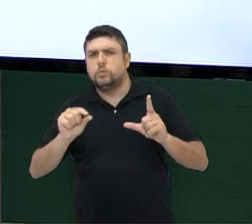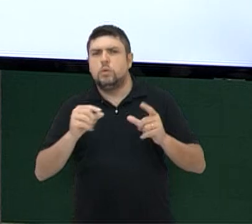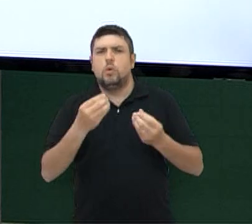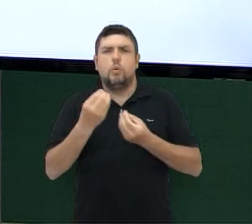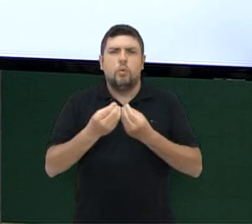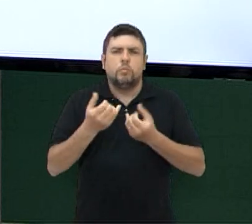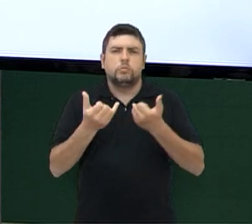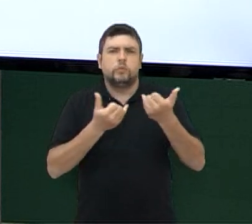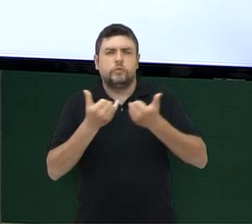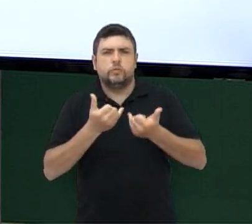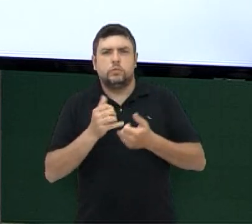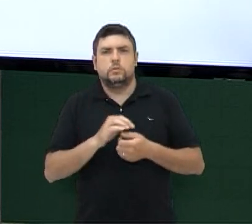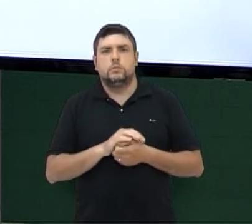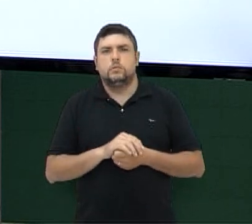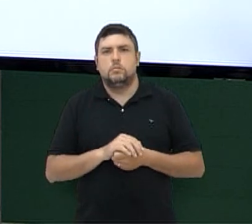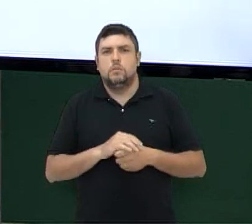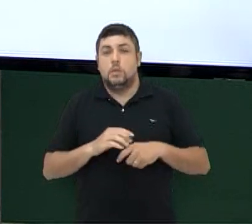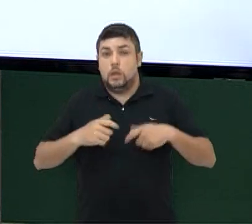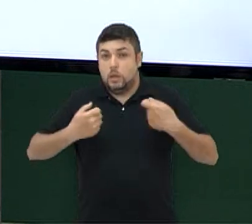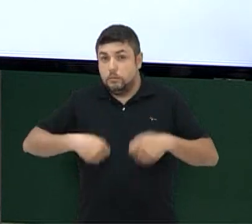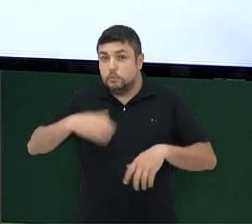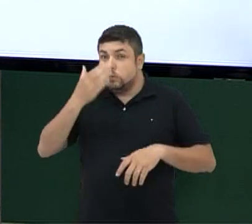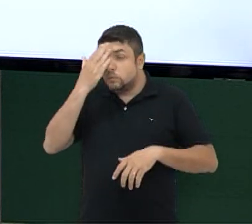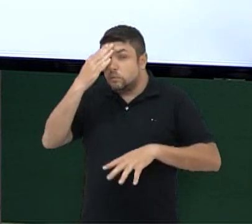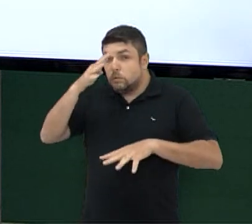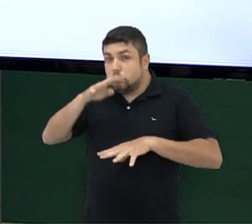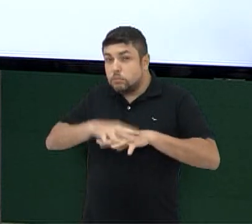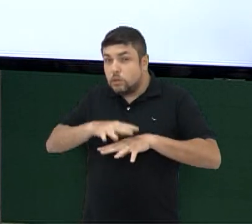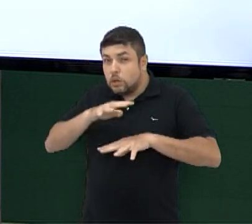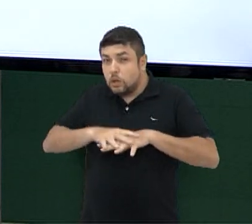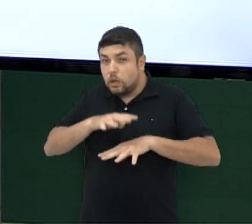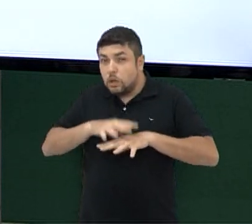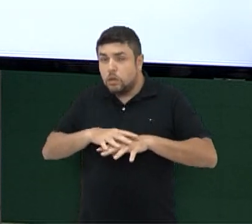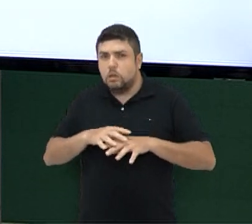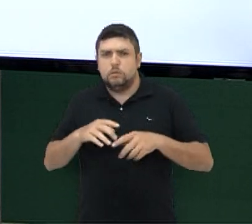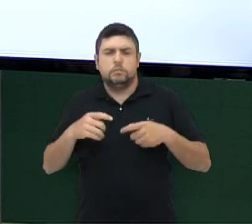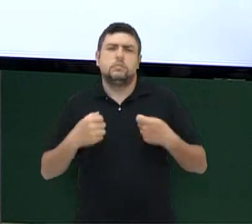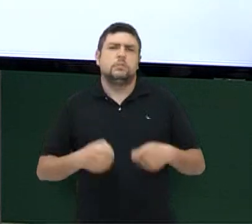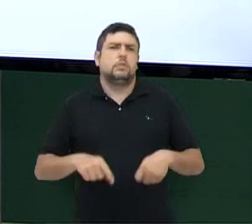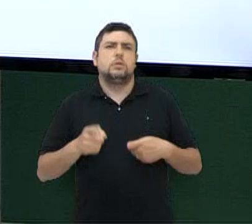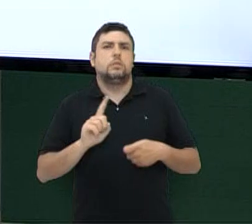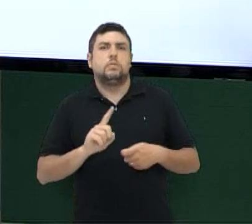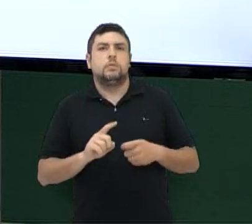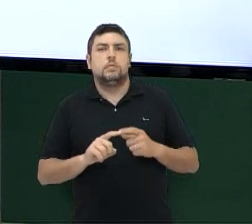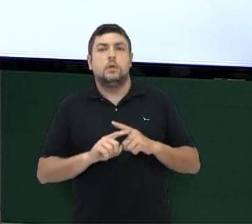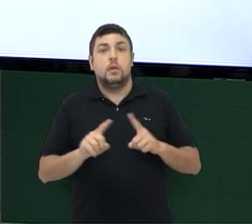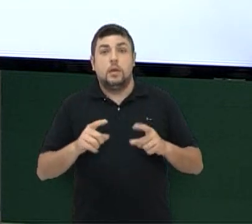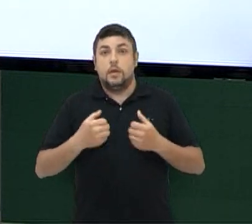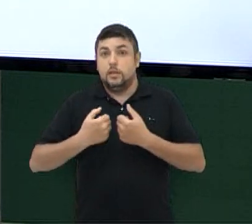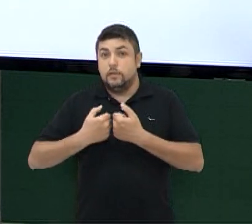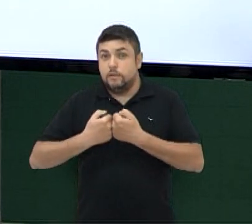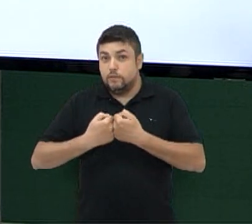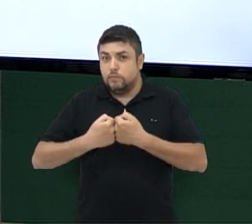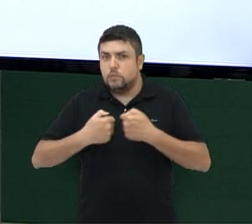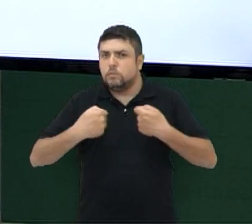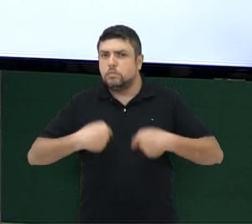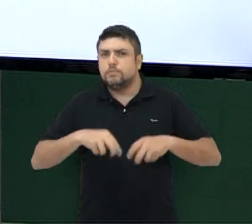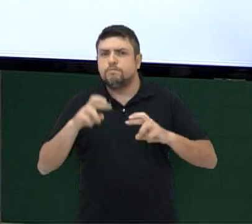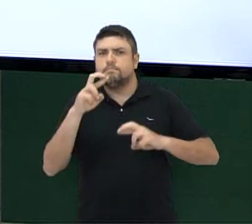Então você não precisa saber matemática para você estudar física, isso que é o legal, né? Você consegue fazer essa análise